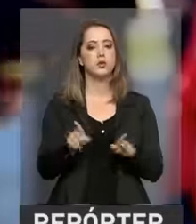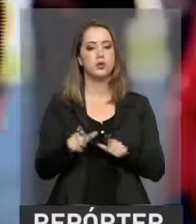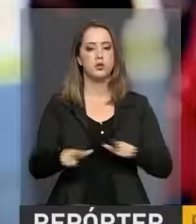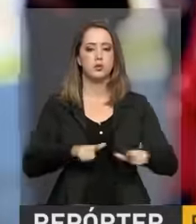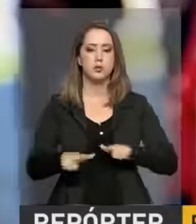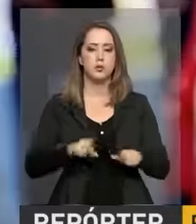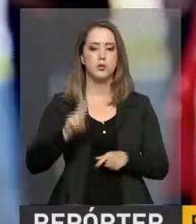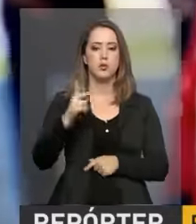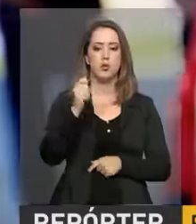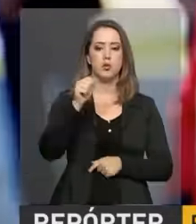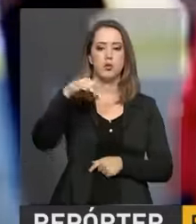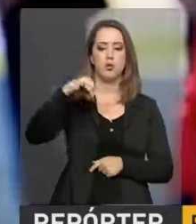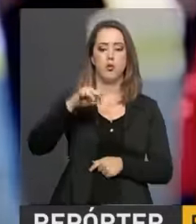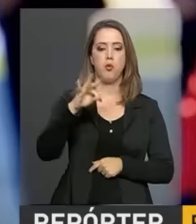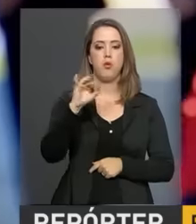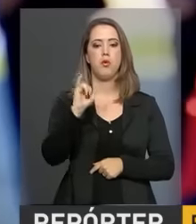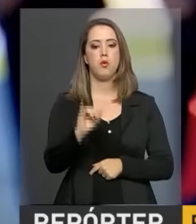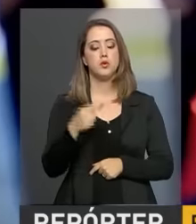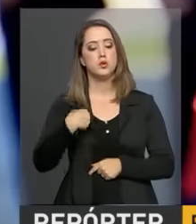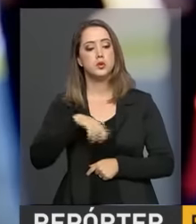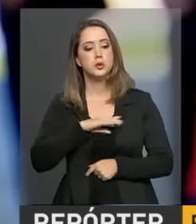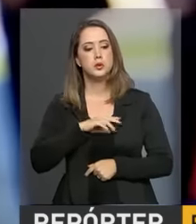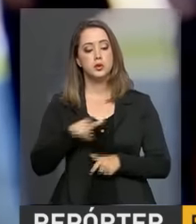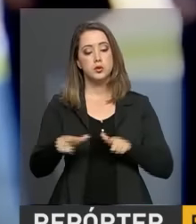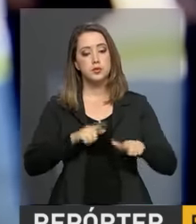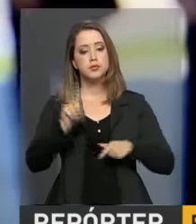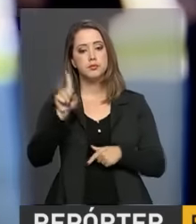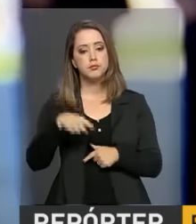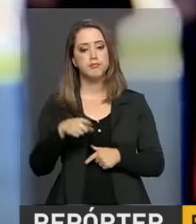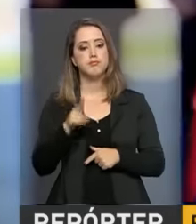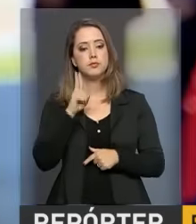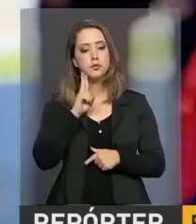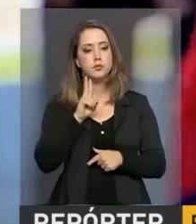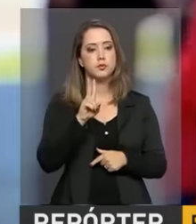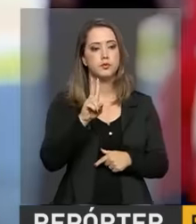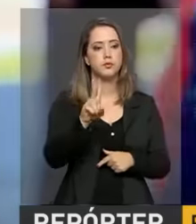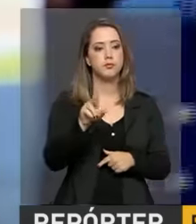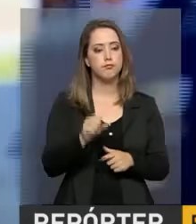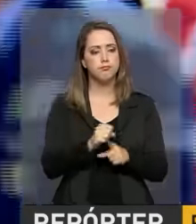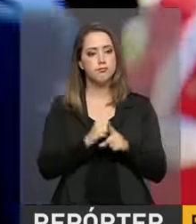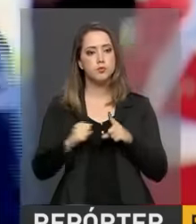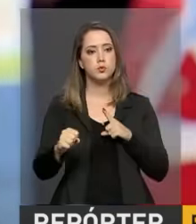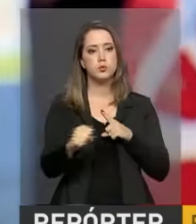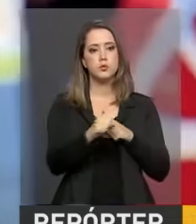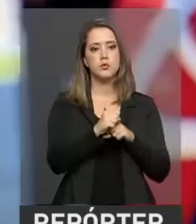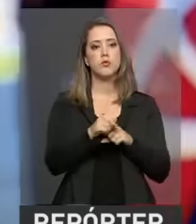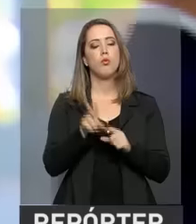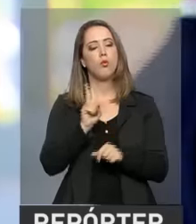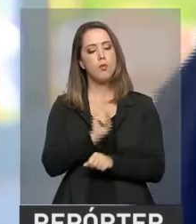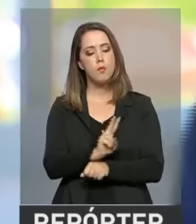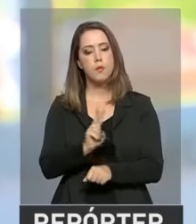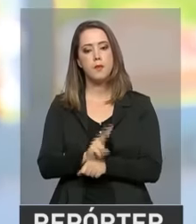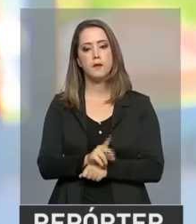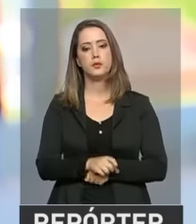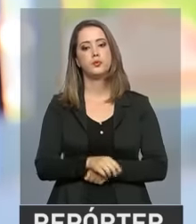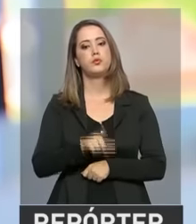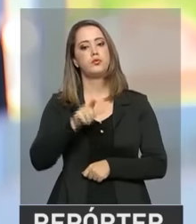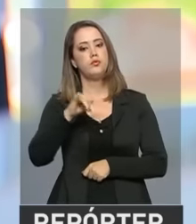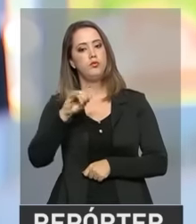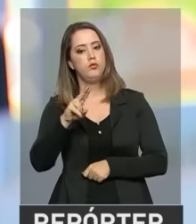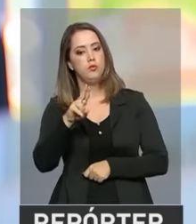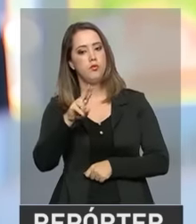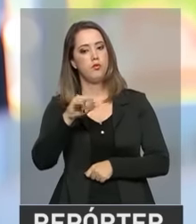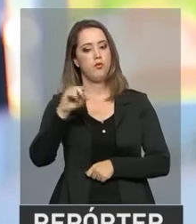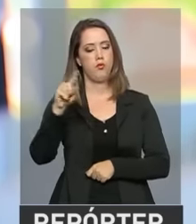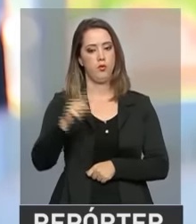função era Patrulha ostensivos ações cívicos sociais e mais voltado na parte de segurança luí Henrique é Almirante